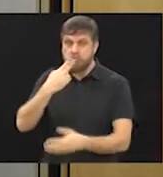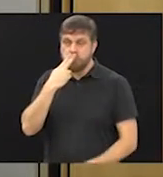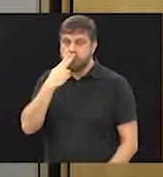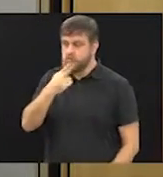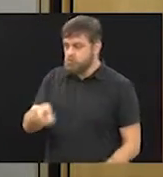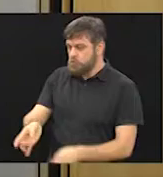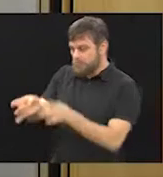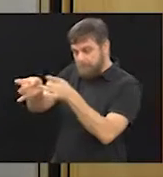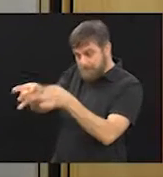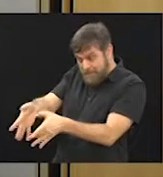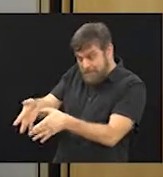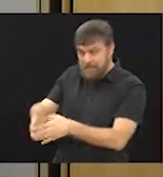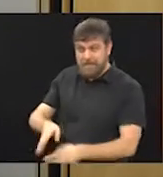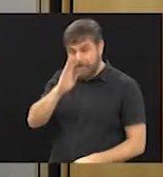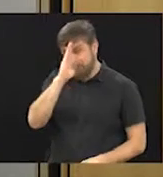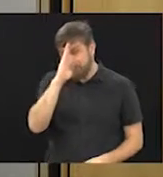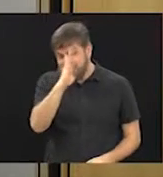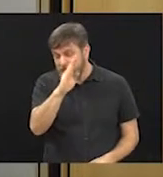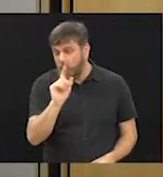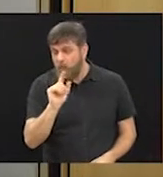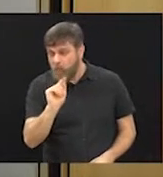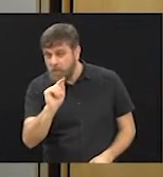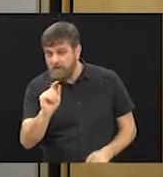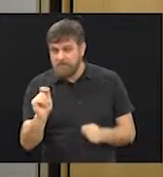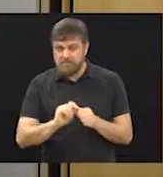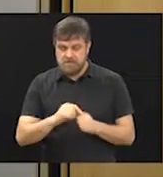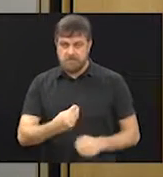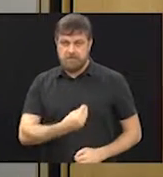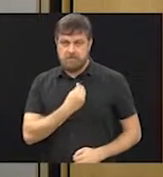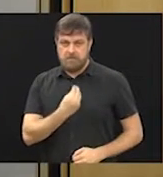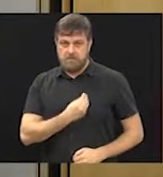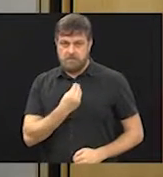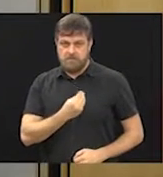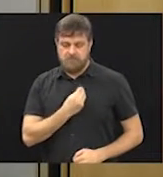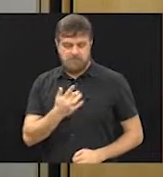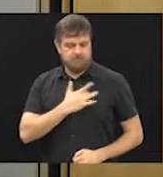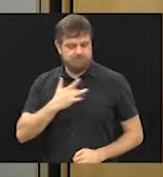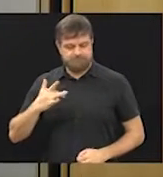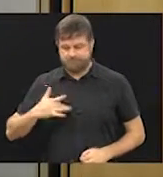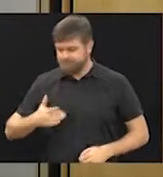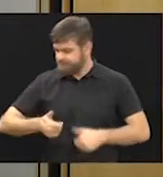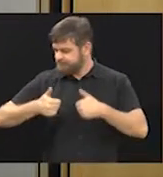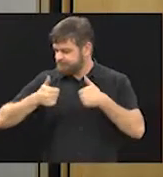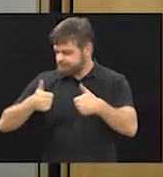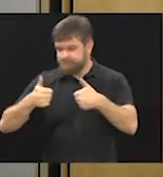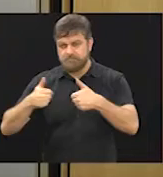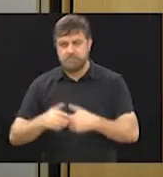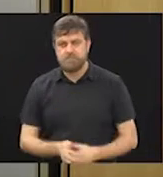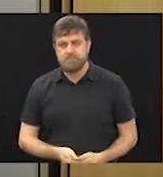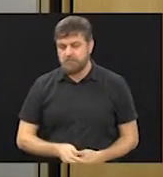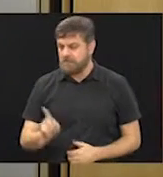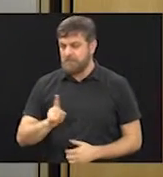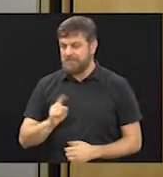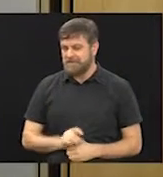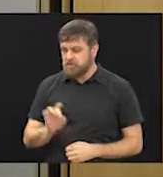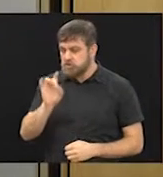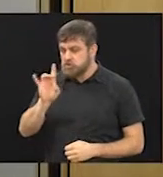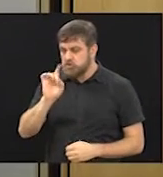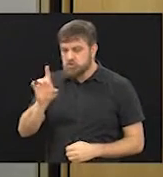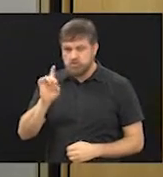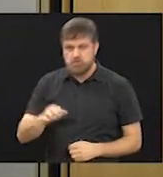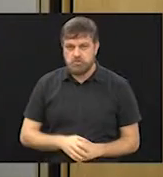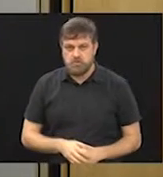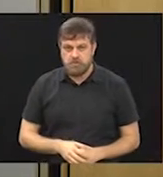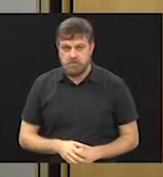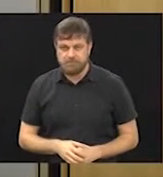tabagismo e, principalmente, manter uma vida saudável. A vida saudável não é